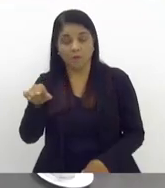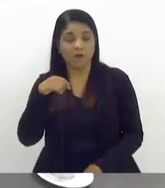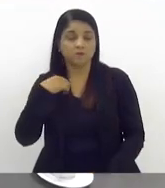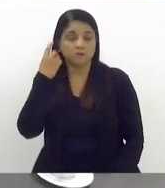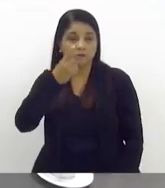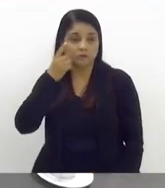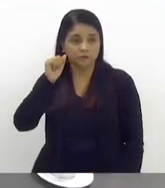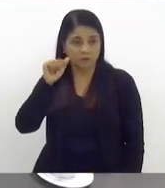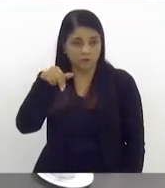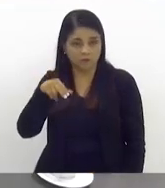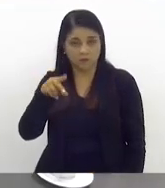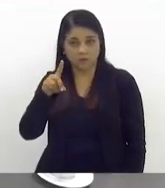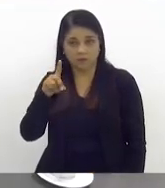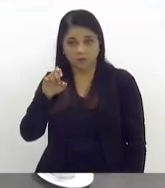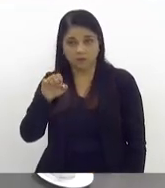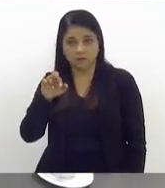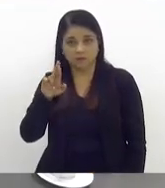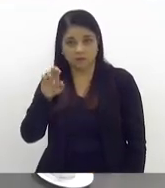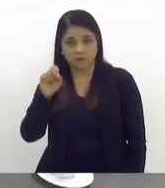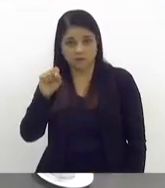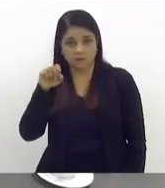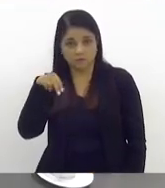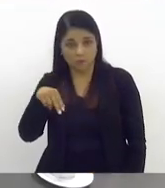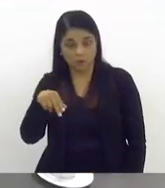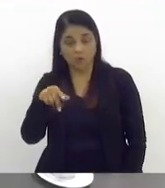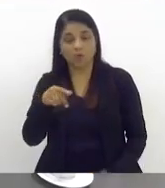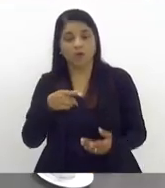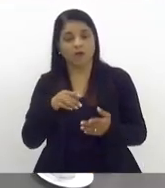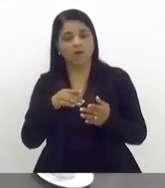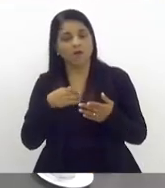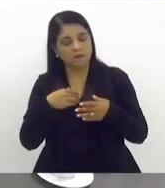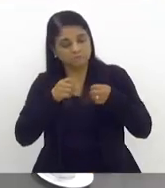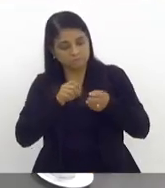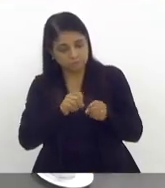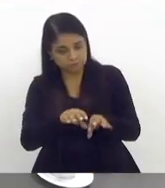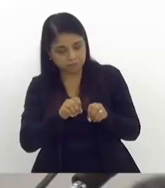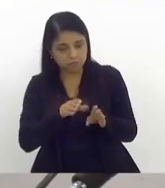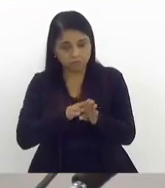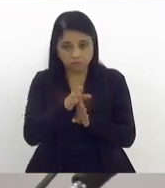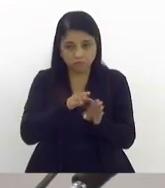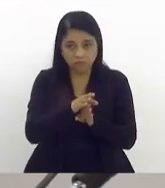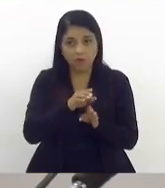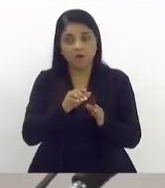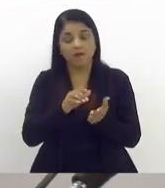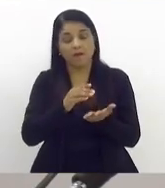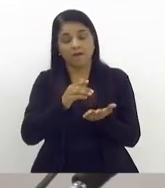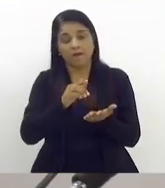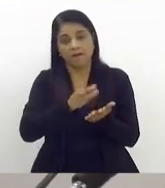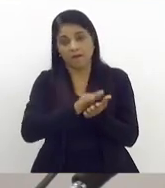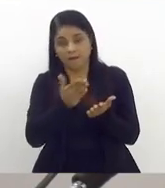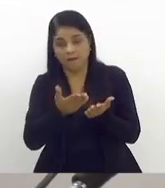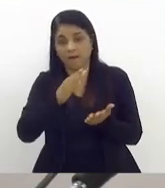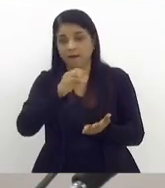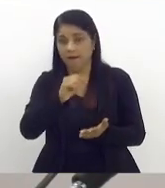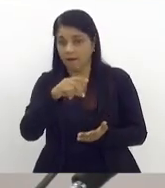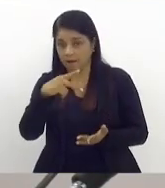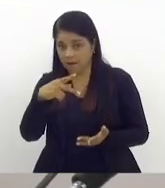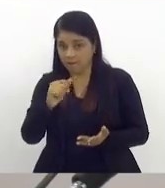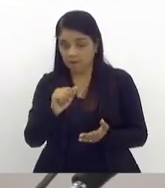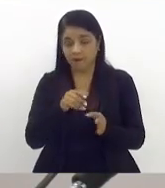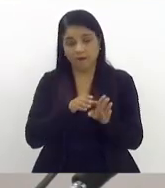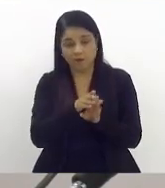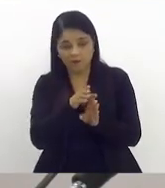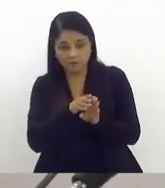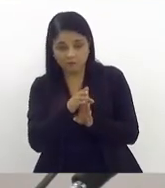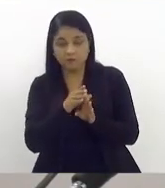ele diligenciou junto à mesa para que dotasse o projeto de capa, de instrução, e aí mandasse para as comissões. Agora, ele não vem à pauta por